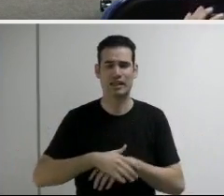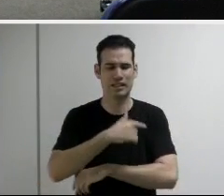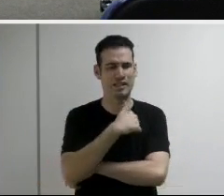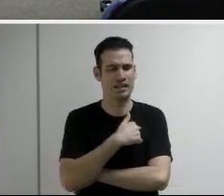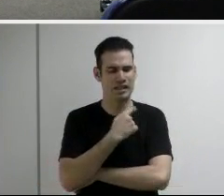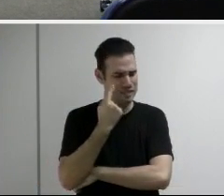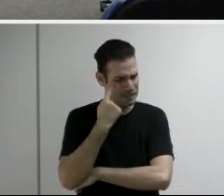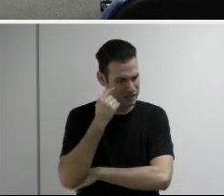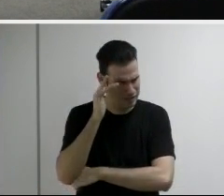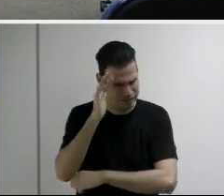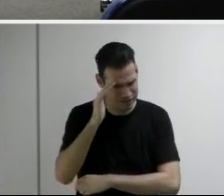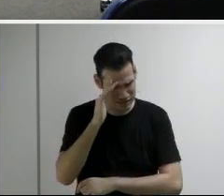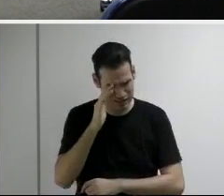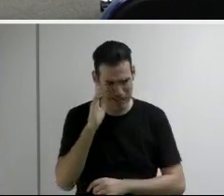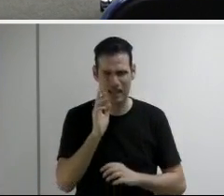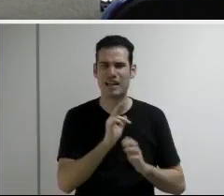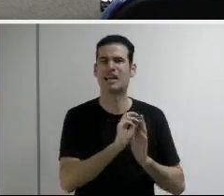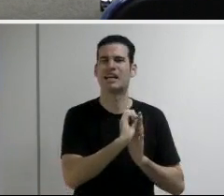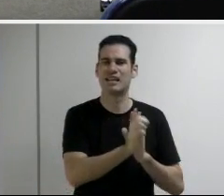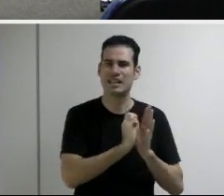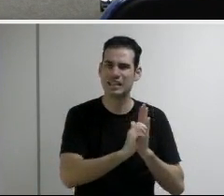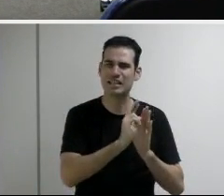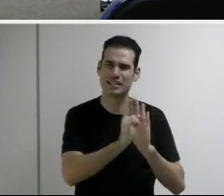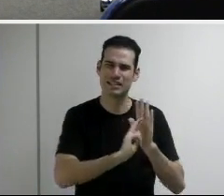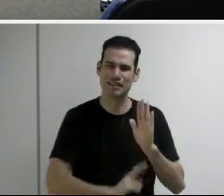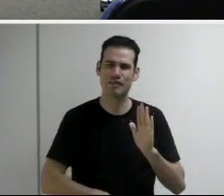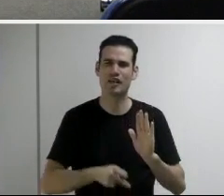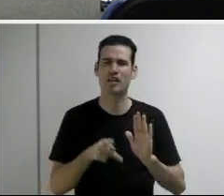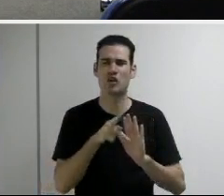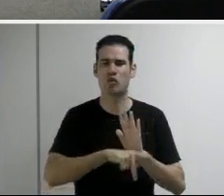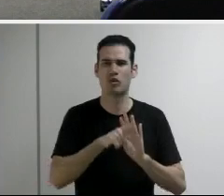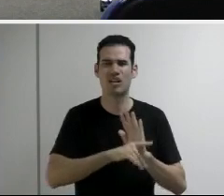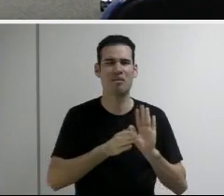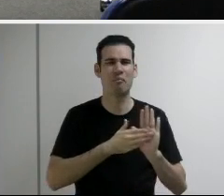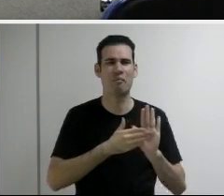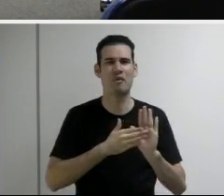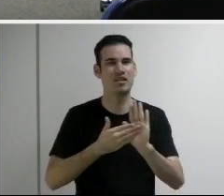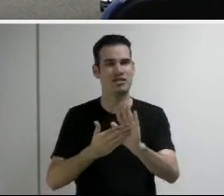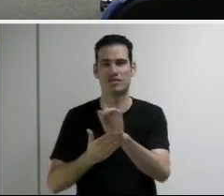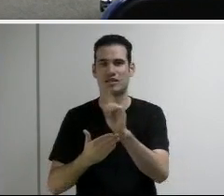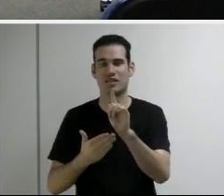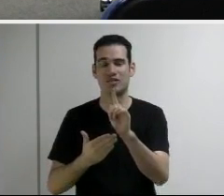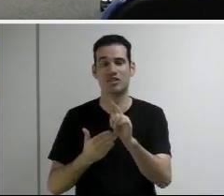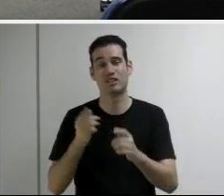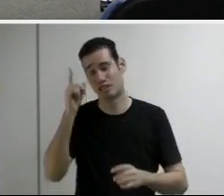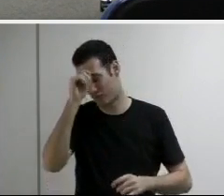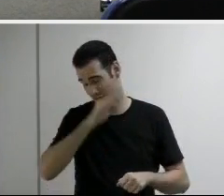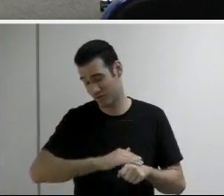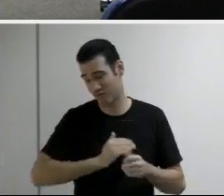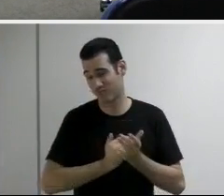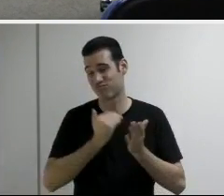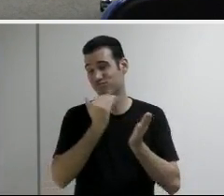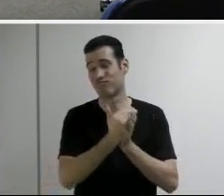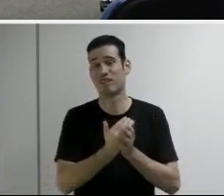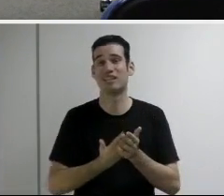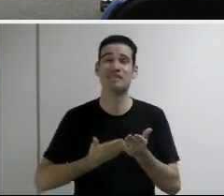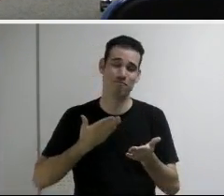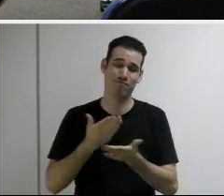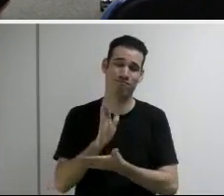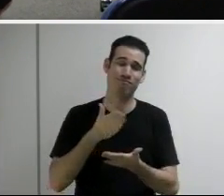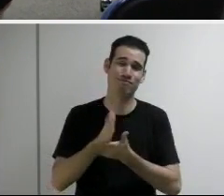difícil na Câmara? É escrever um projeto de lei, apresentar um projeto de lei? Não, claro que é aprovar. Só que, para aprovar um projeto de lei, o mais